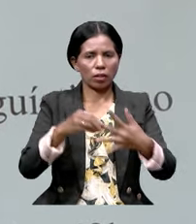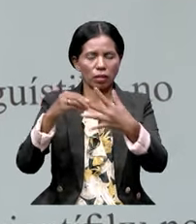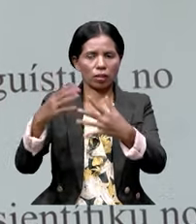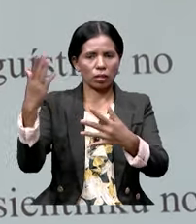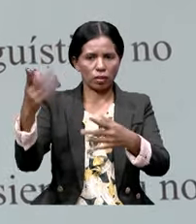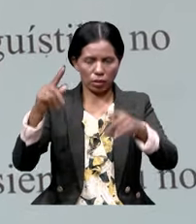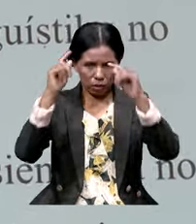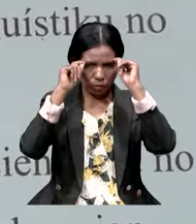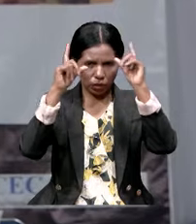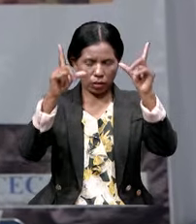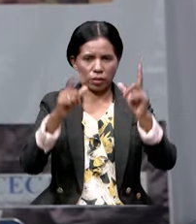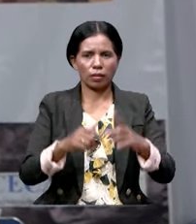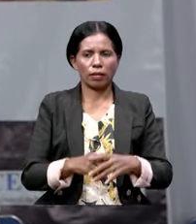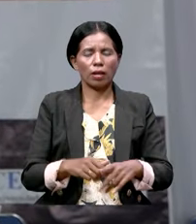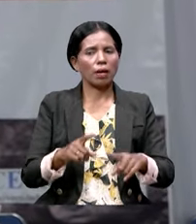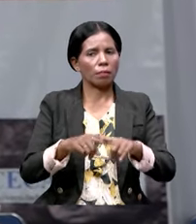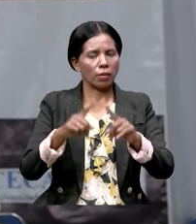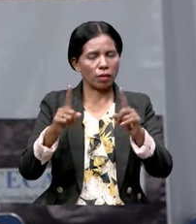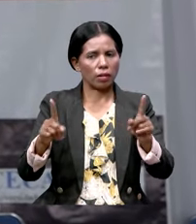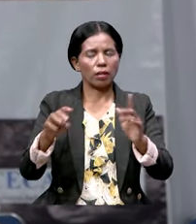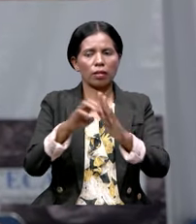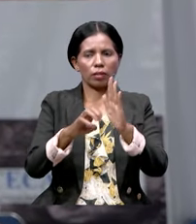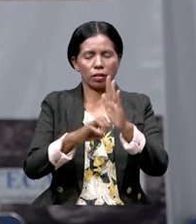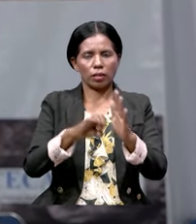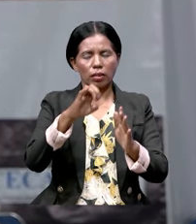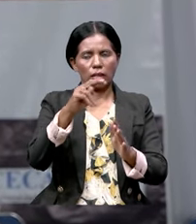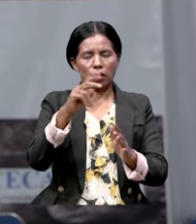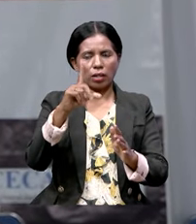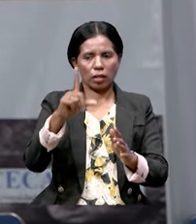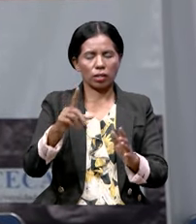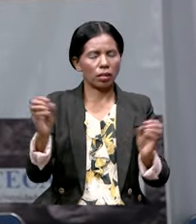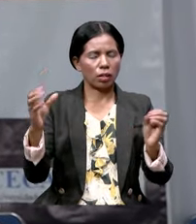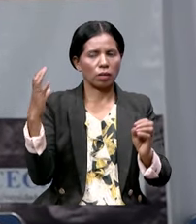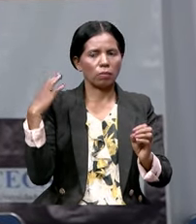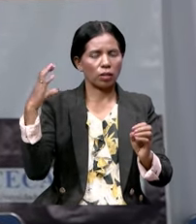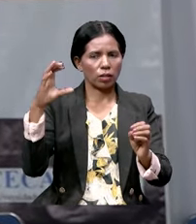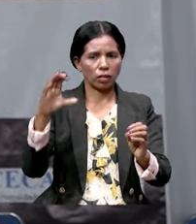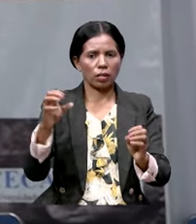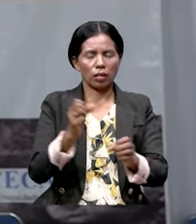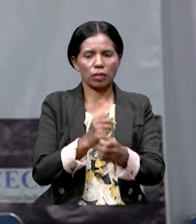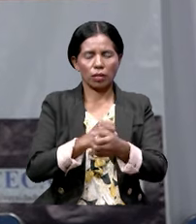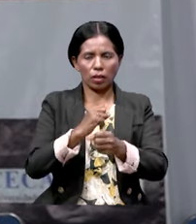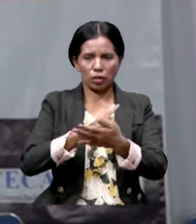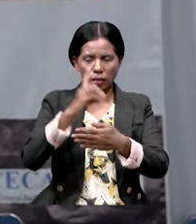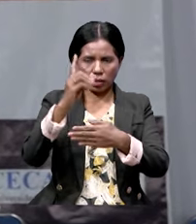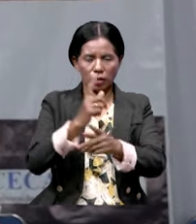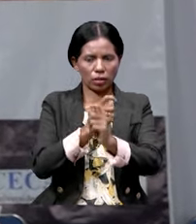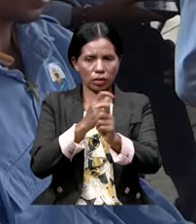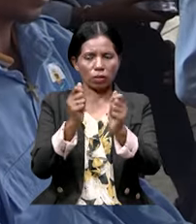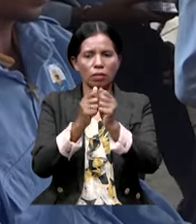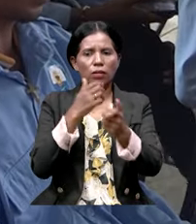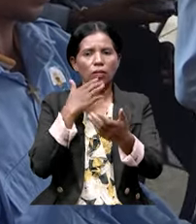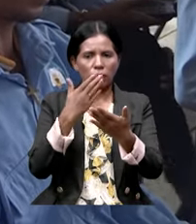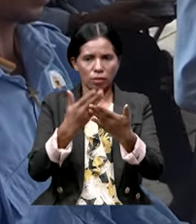território nacional. Mai be Estatuto INL la fo competência máxima atu desenvolve tetum hodia.